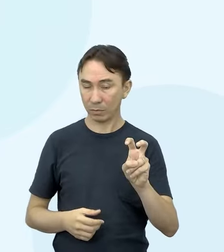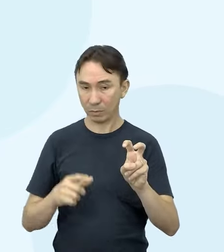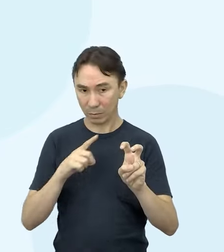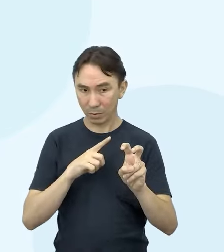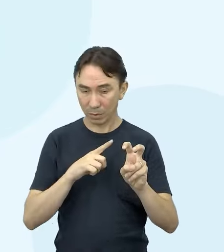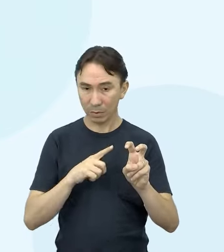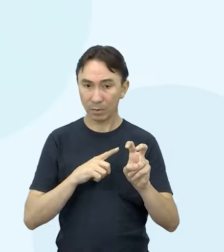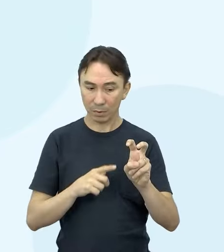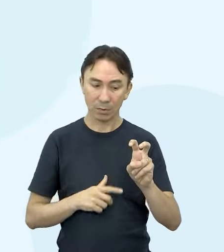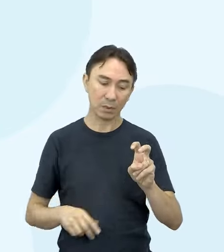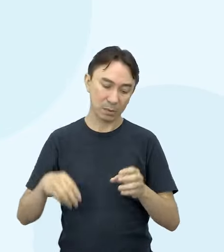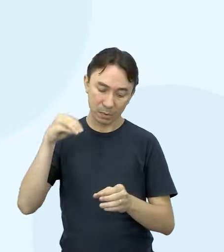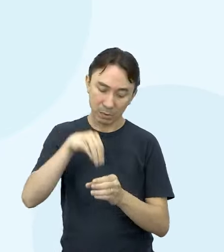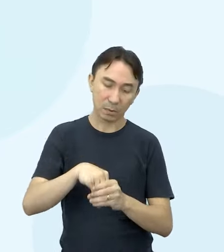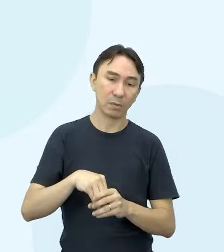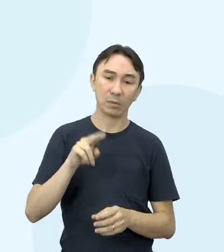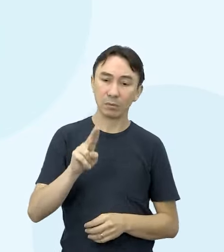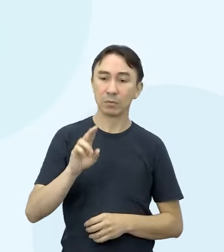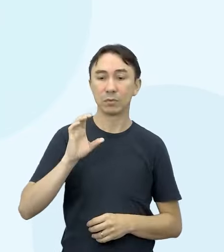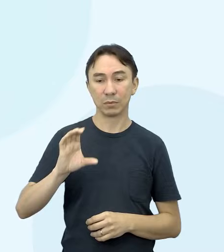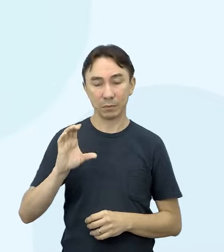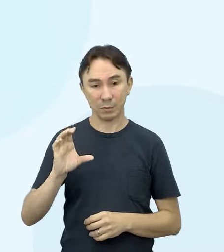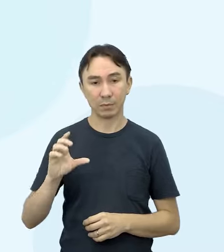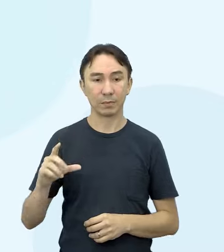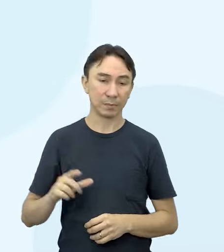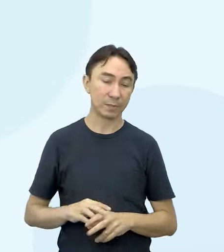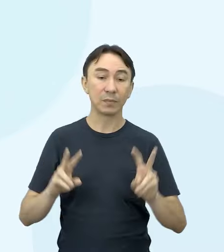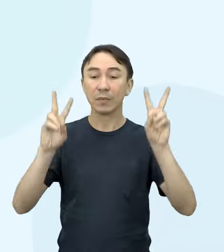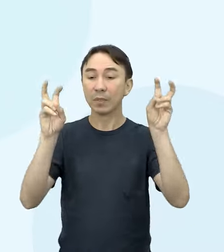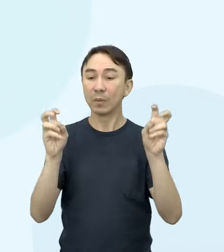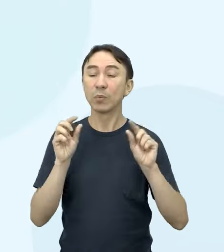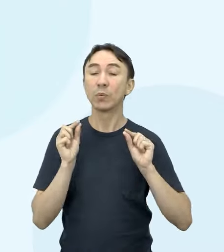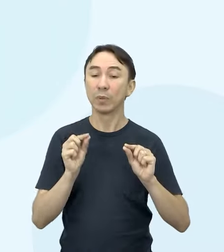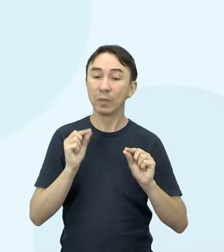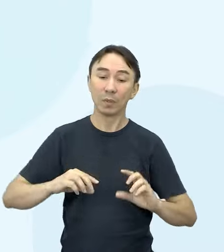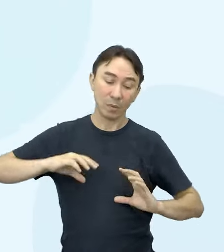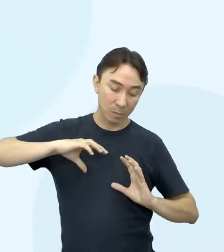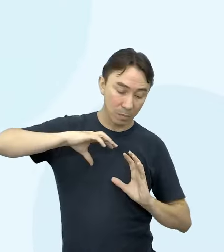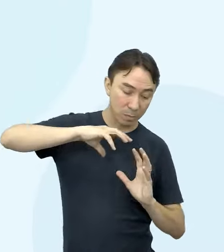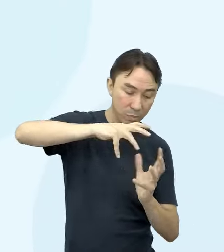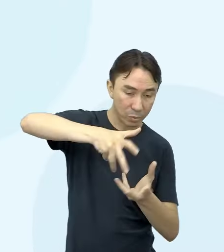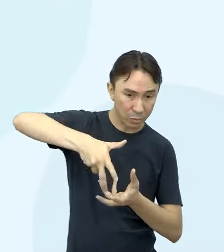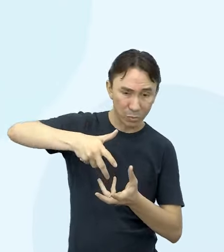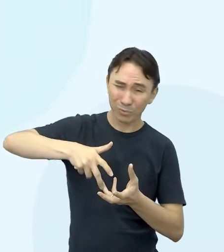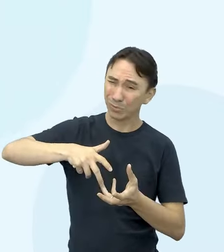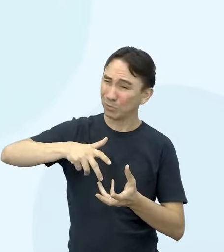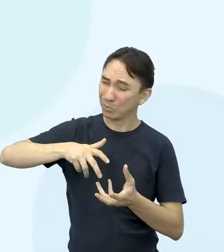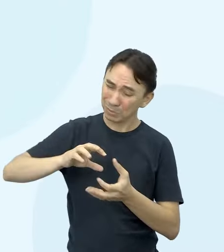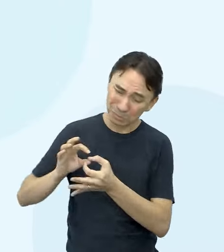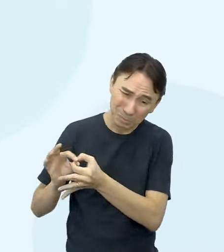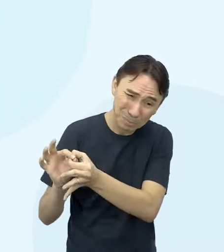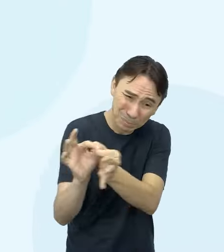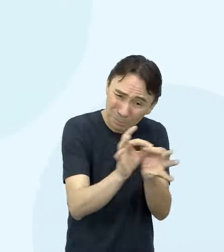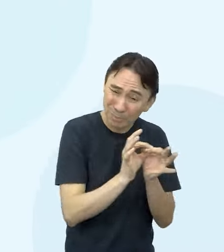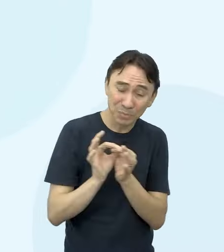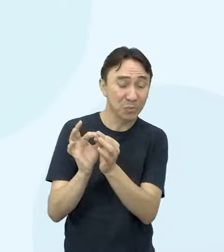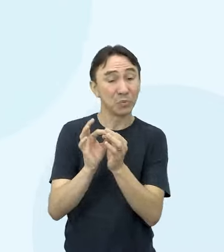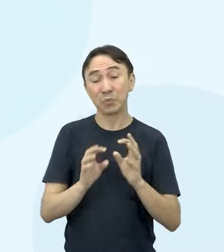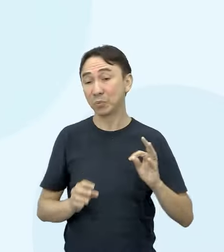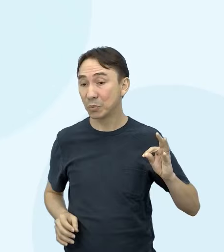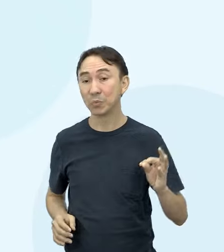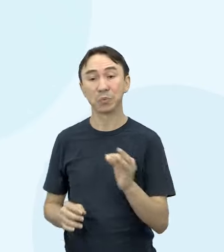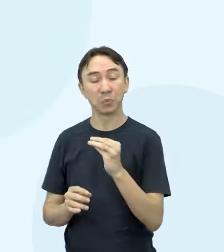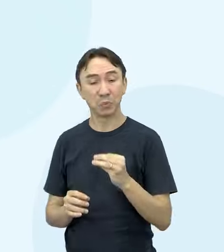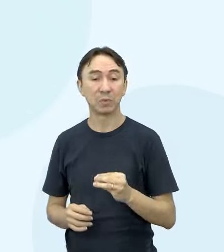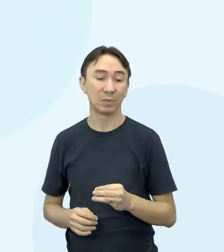curricular, intitulada No Mundo Tudo Está Interligado, que aborda os processos investigativos, questões a respeito